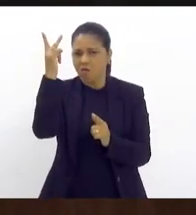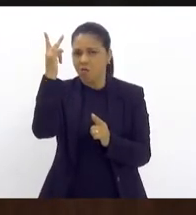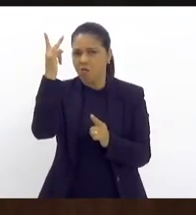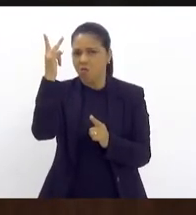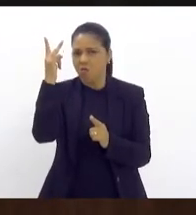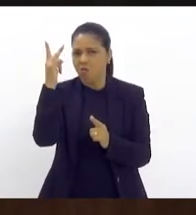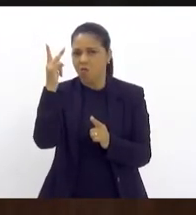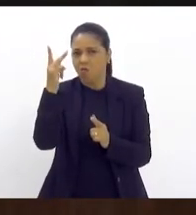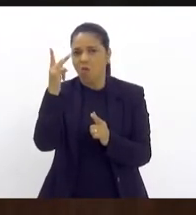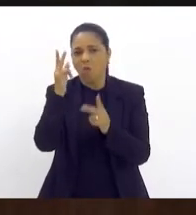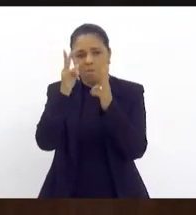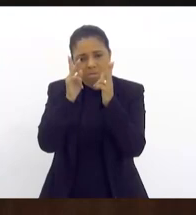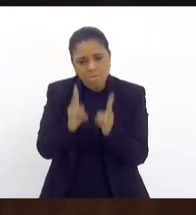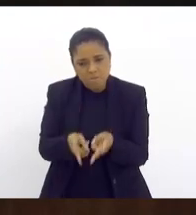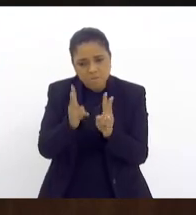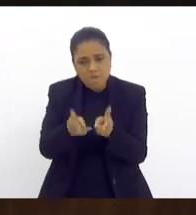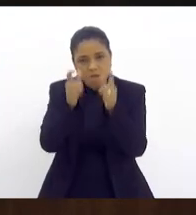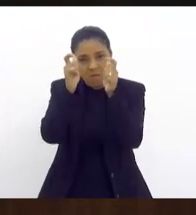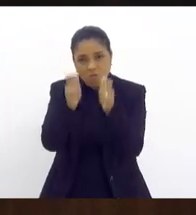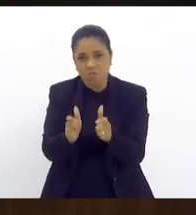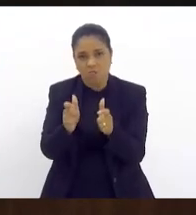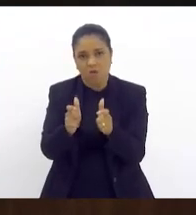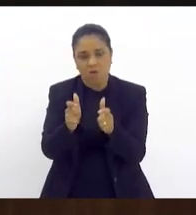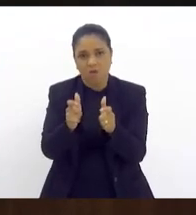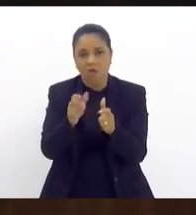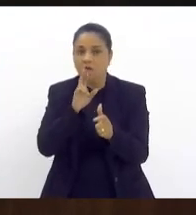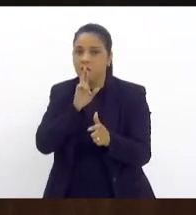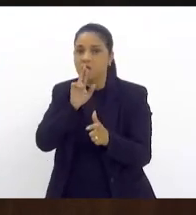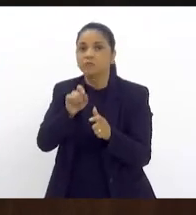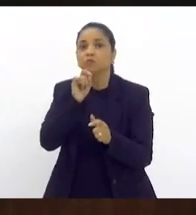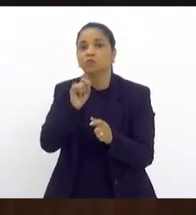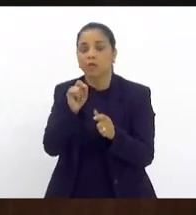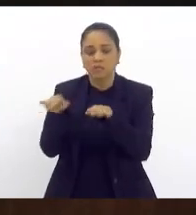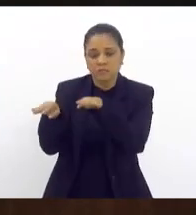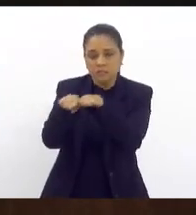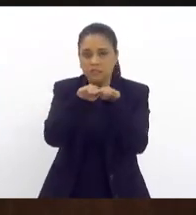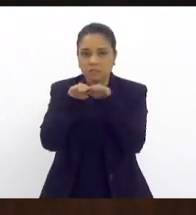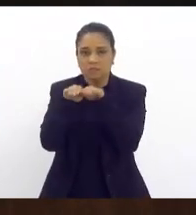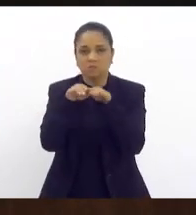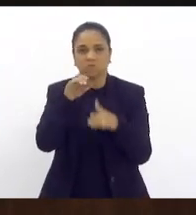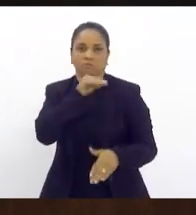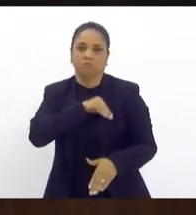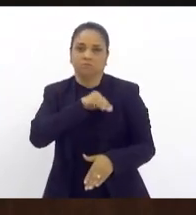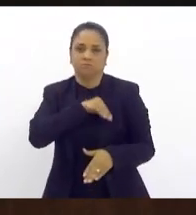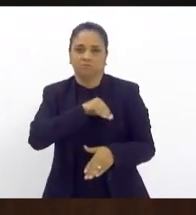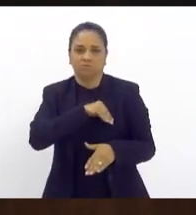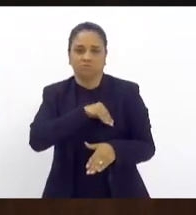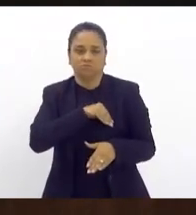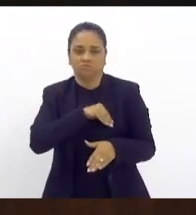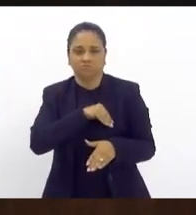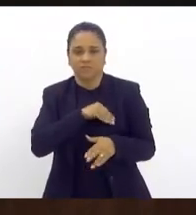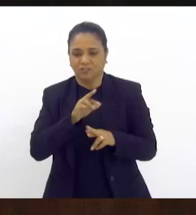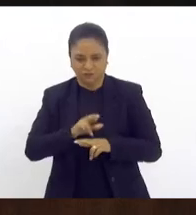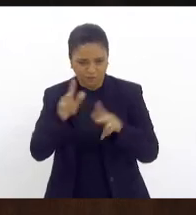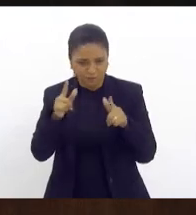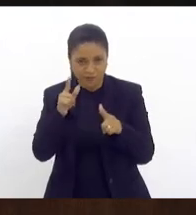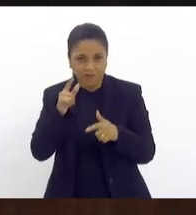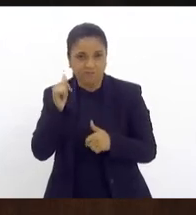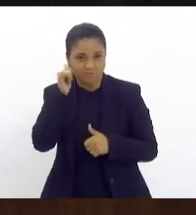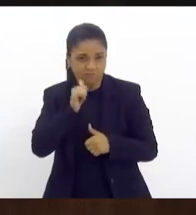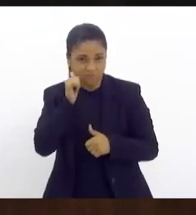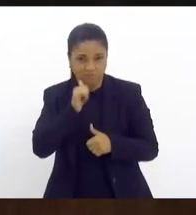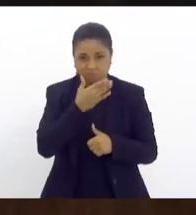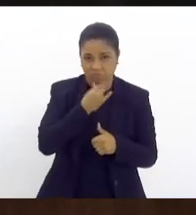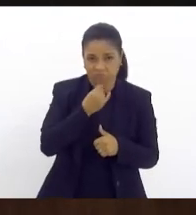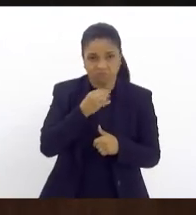na mesma localidade corresponderá igual o salário sem distinção de sexo nacionalidade ou